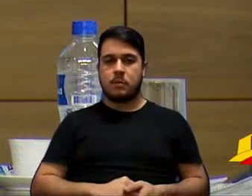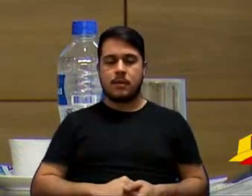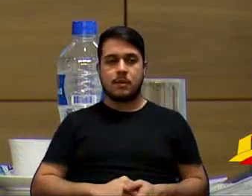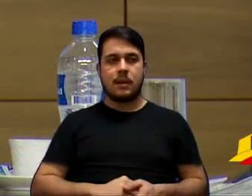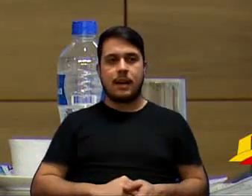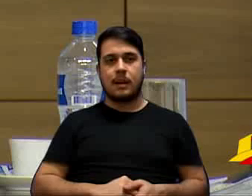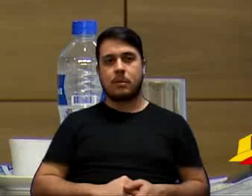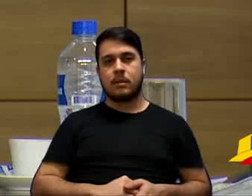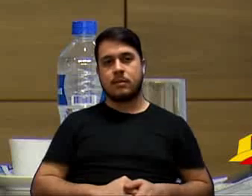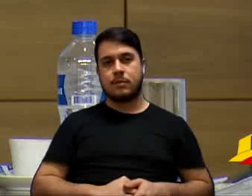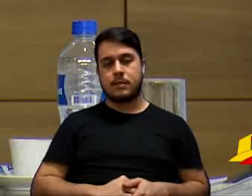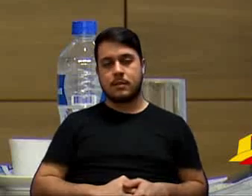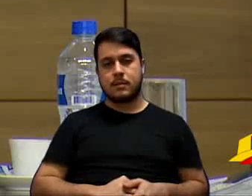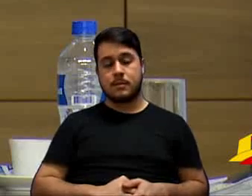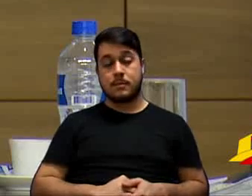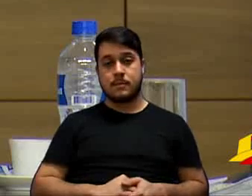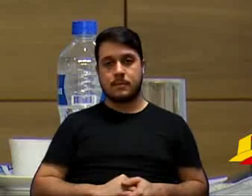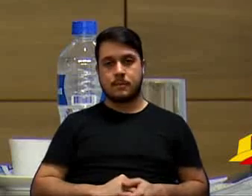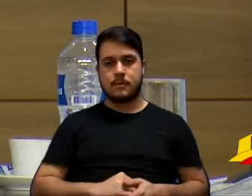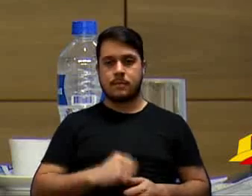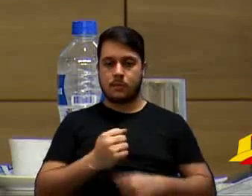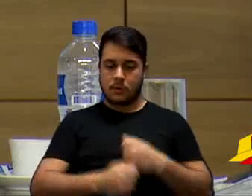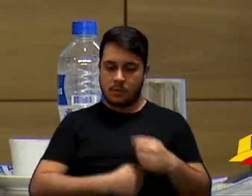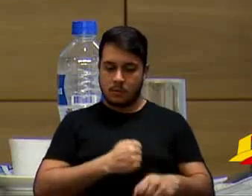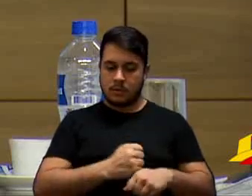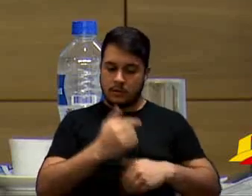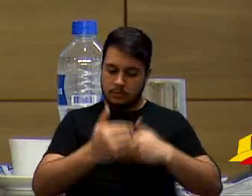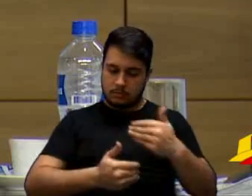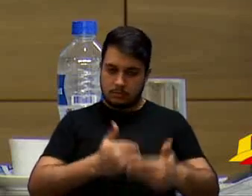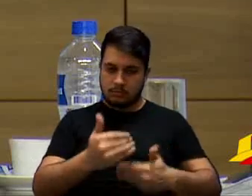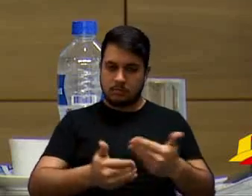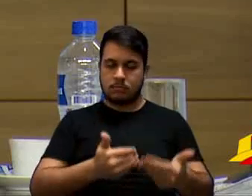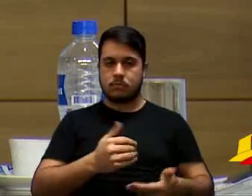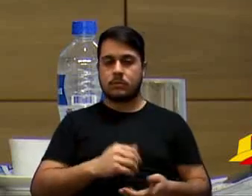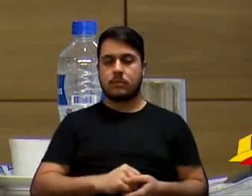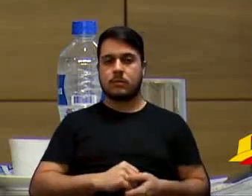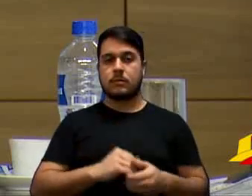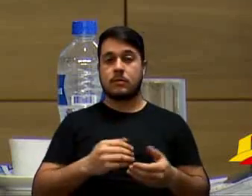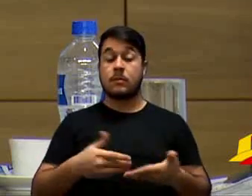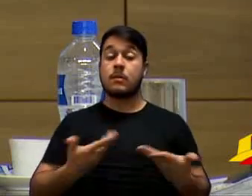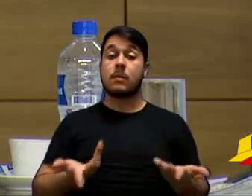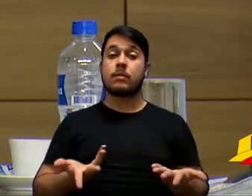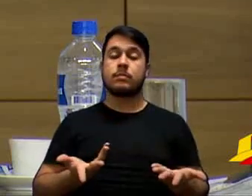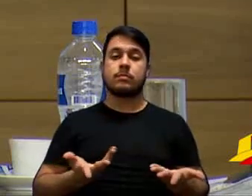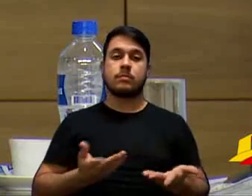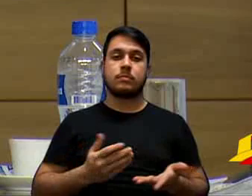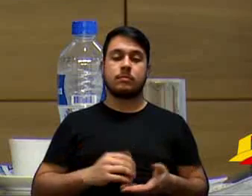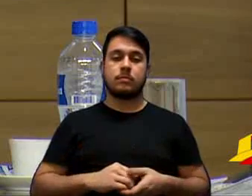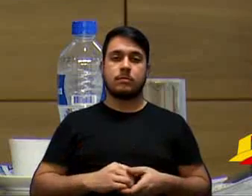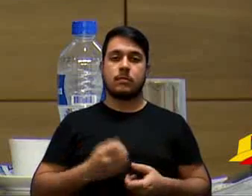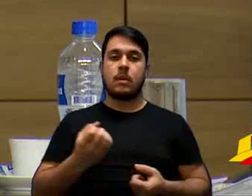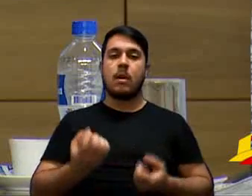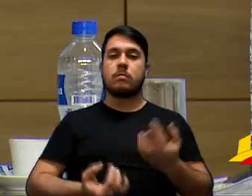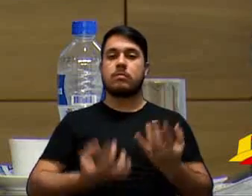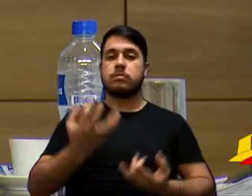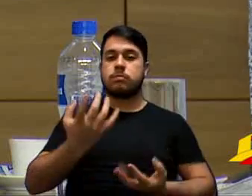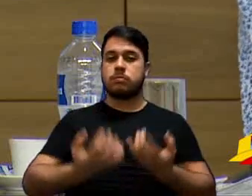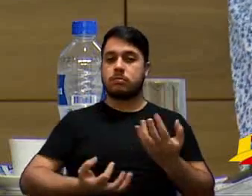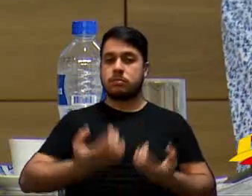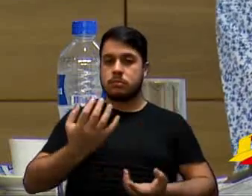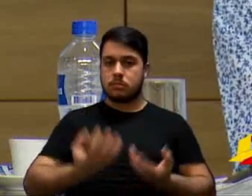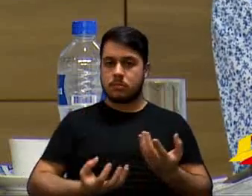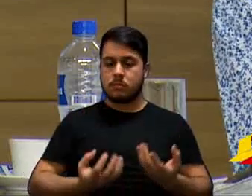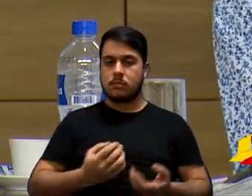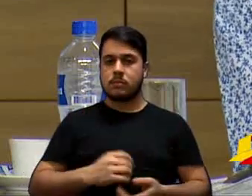são os problemas que têm se ampliado ano a ano lá também e vitor paranhos ea questão das queimadas e proveitoso já